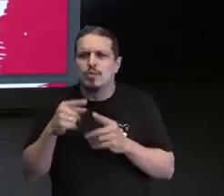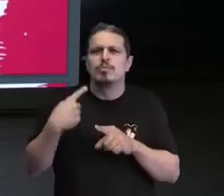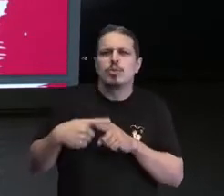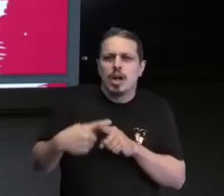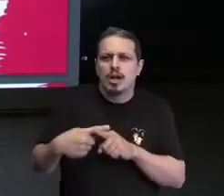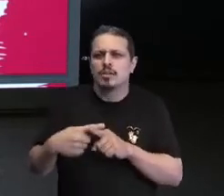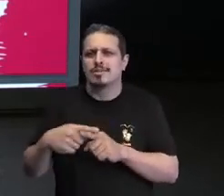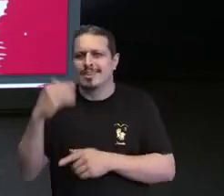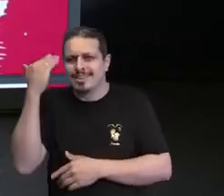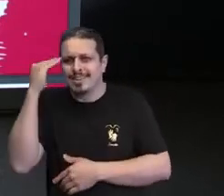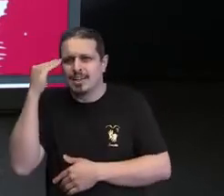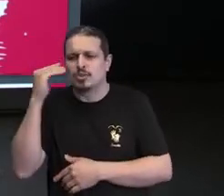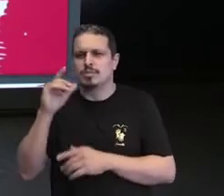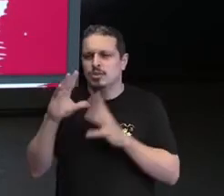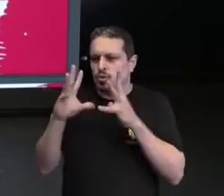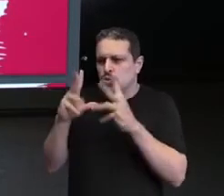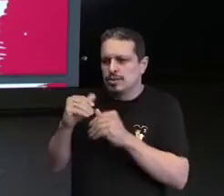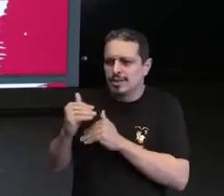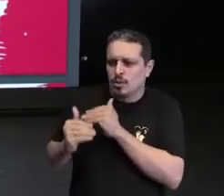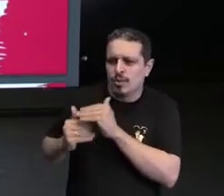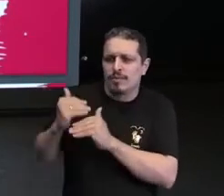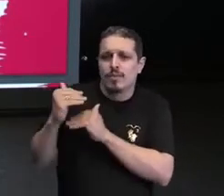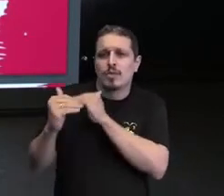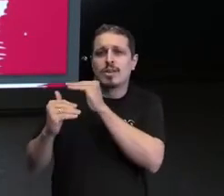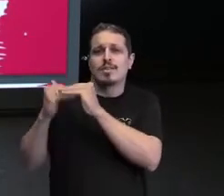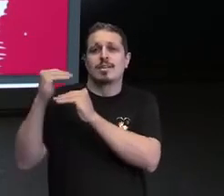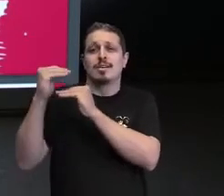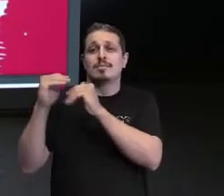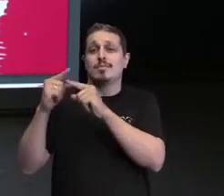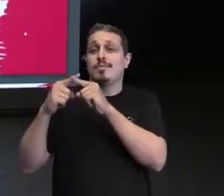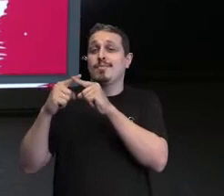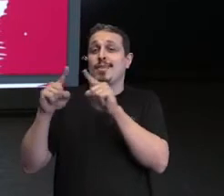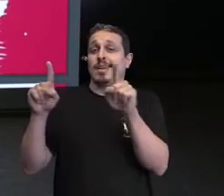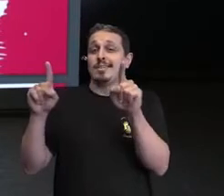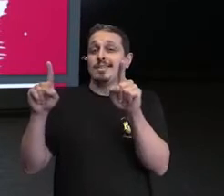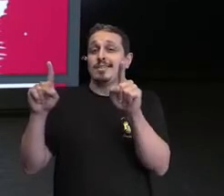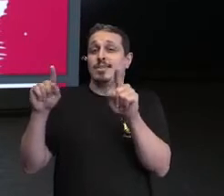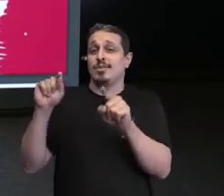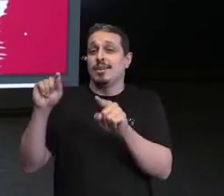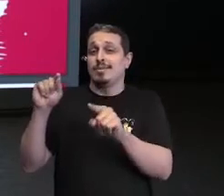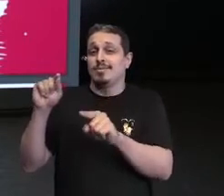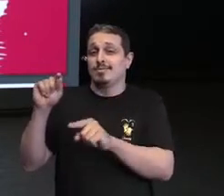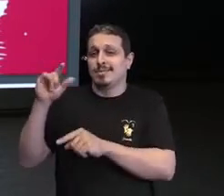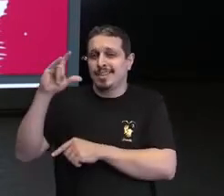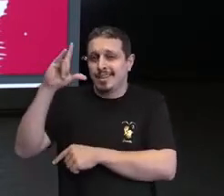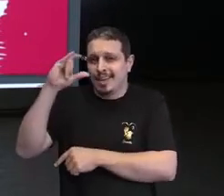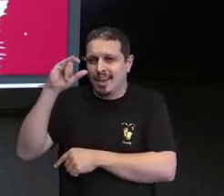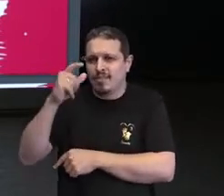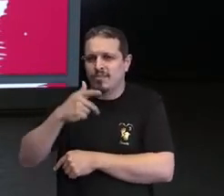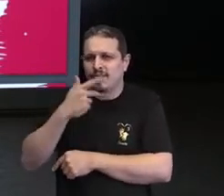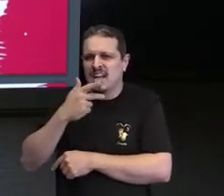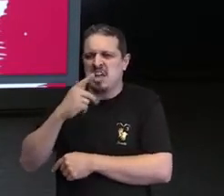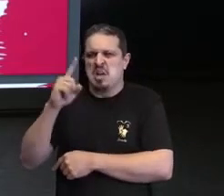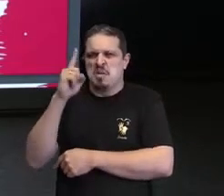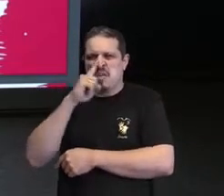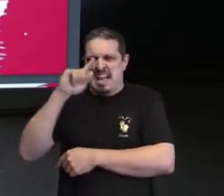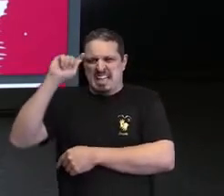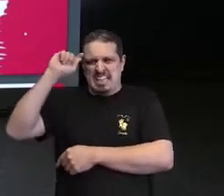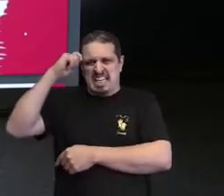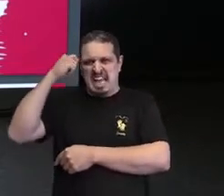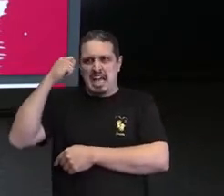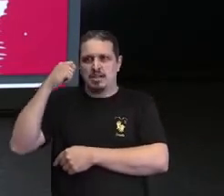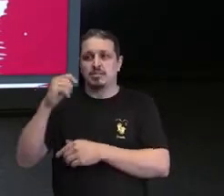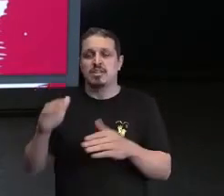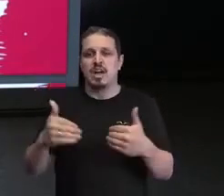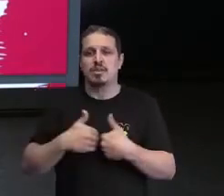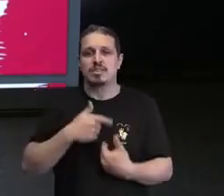processo Mas a partir do momento em que eu crio Instagram uma empresa autista falando eu começo a entender que essa história não